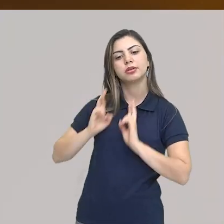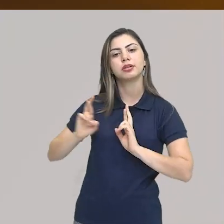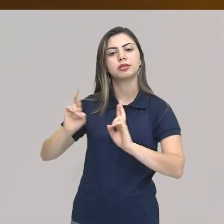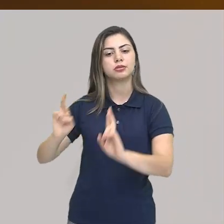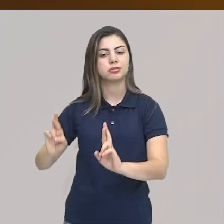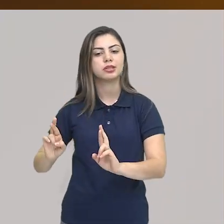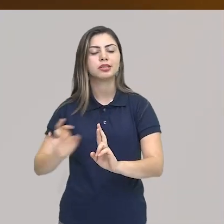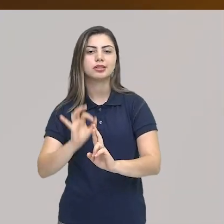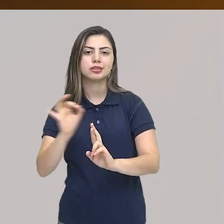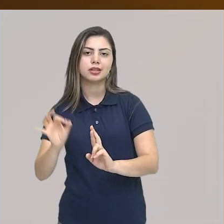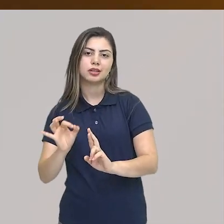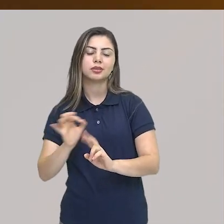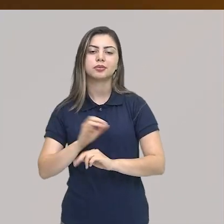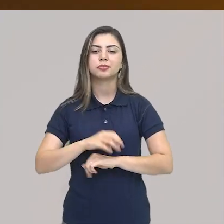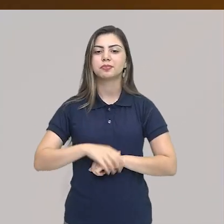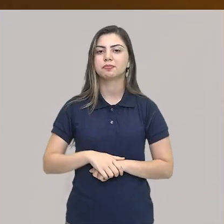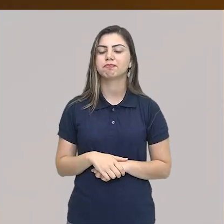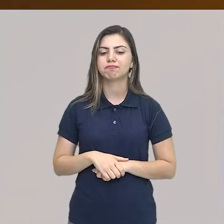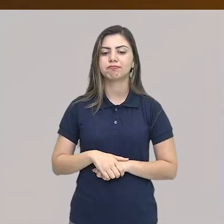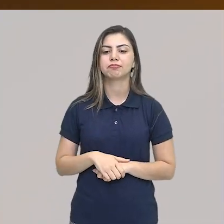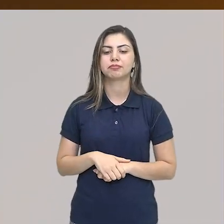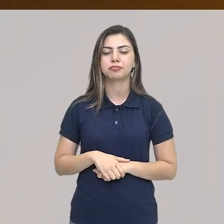estamos colocados naquele momento.